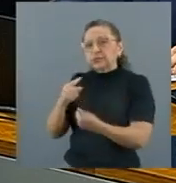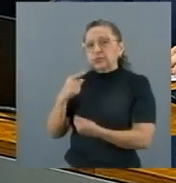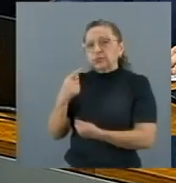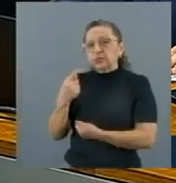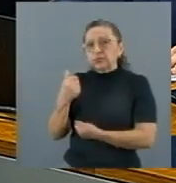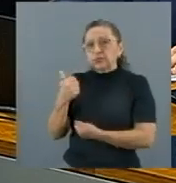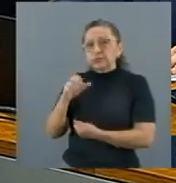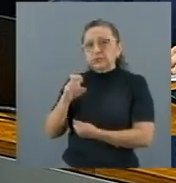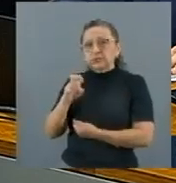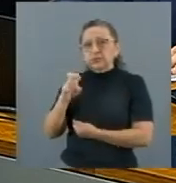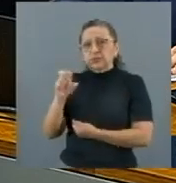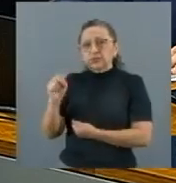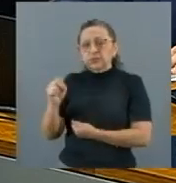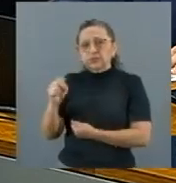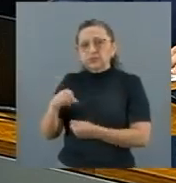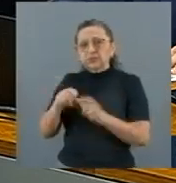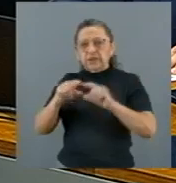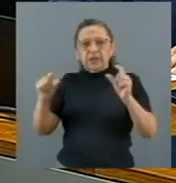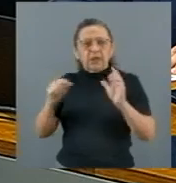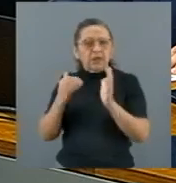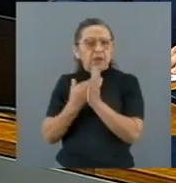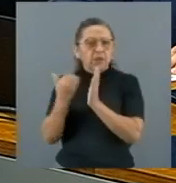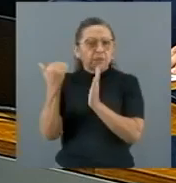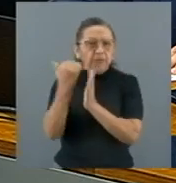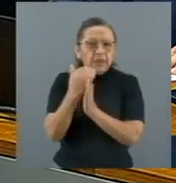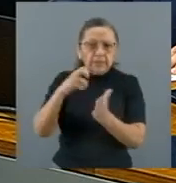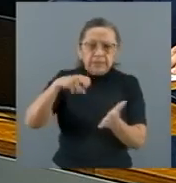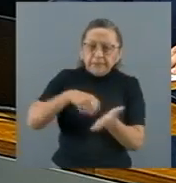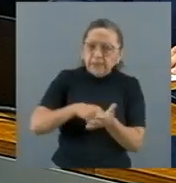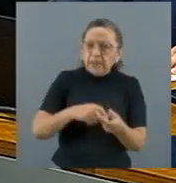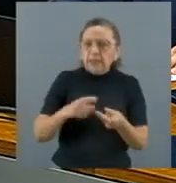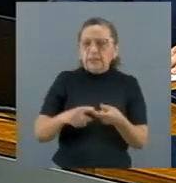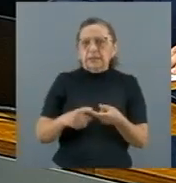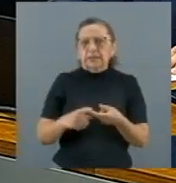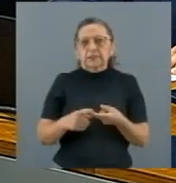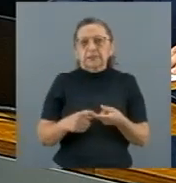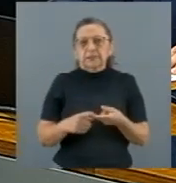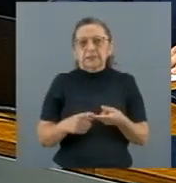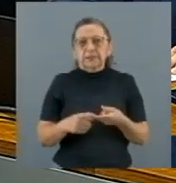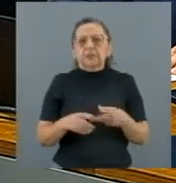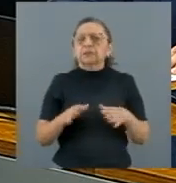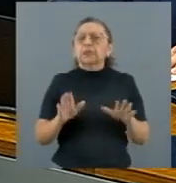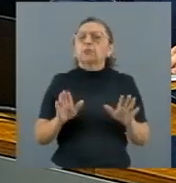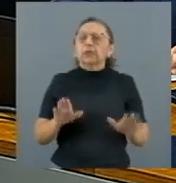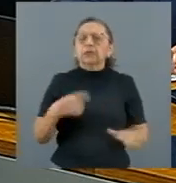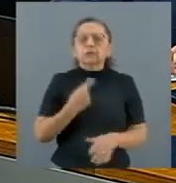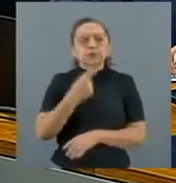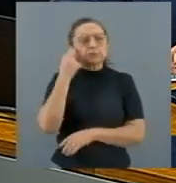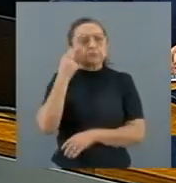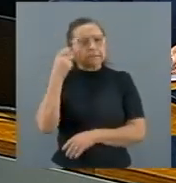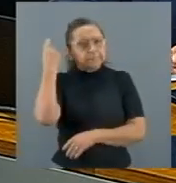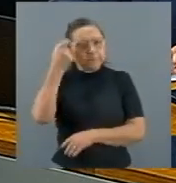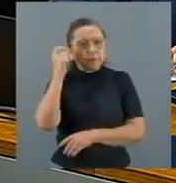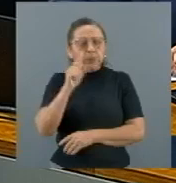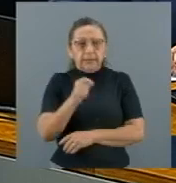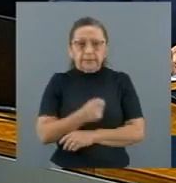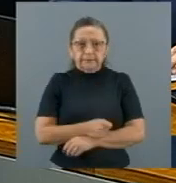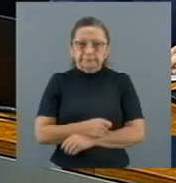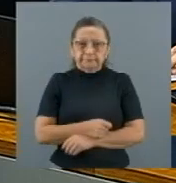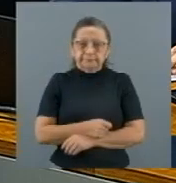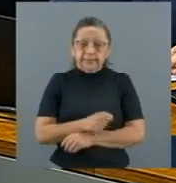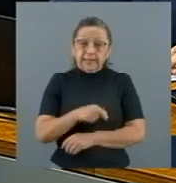aumenta penas, joga de uma maneira muito forte aqui essa situação, qual é a nossa preocupação? A